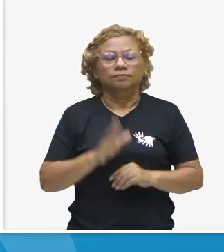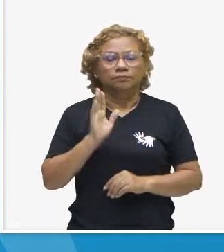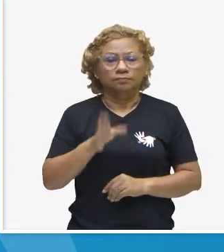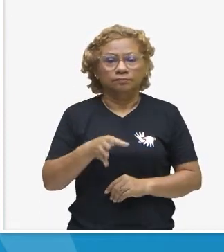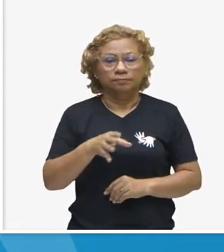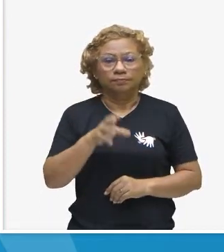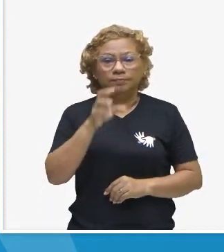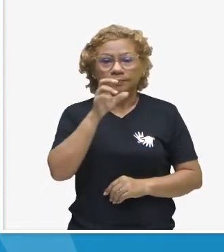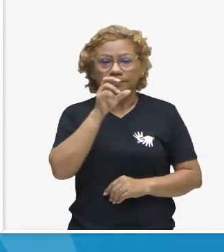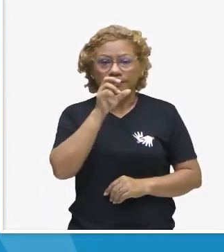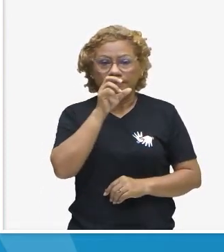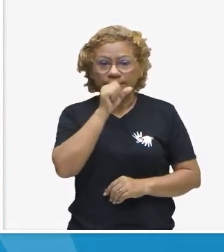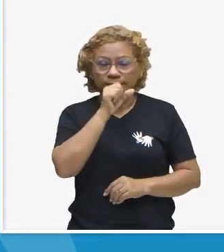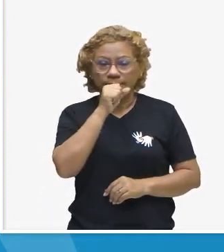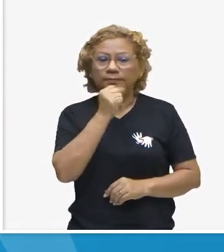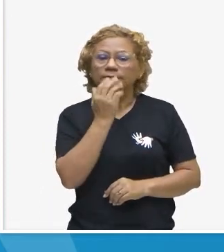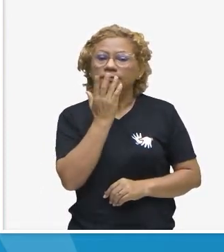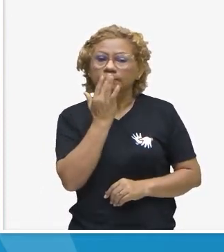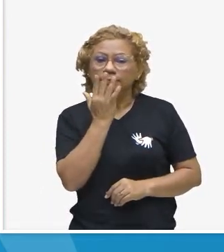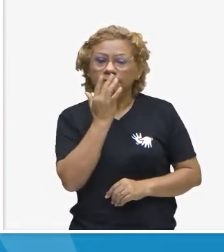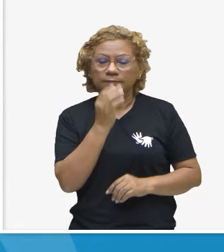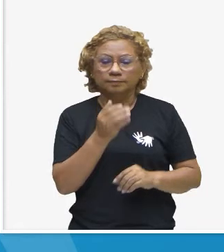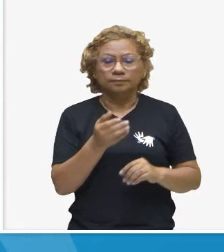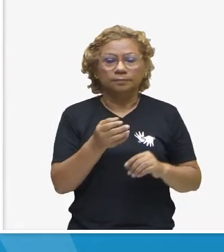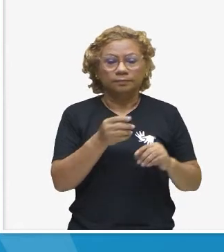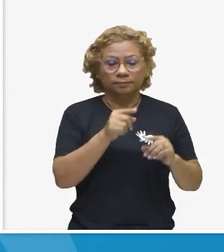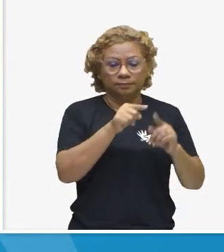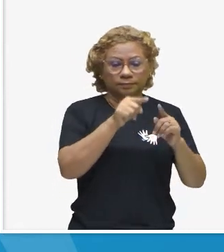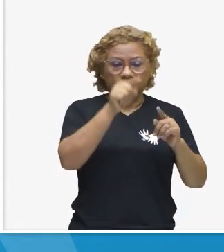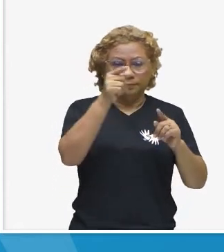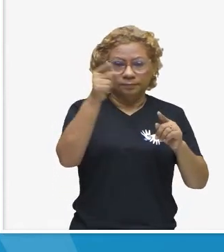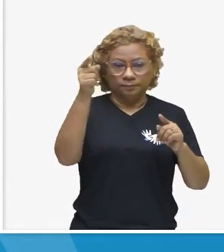laranja, na parte de baixo.